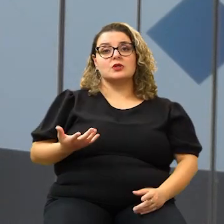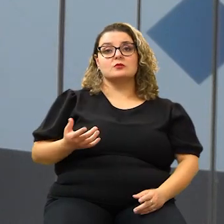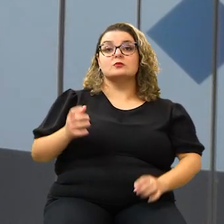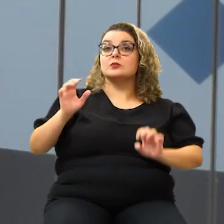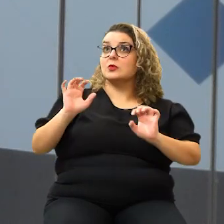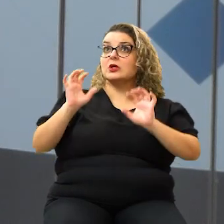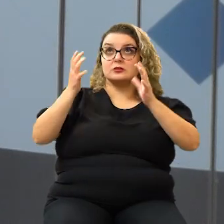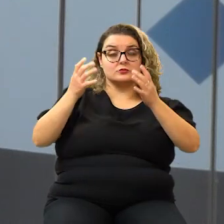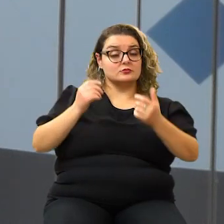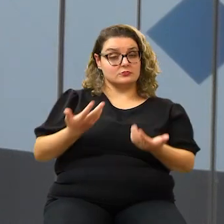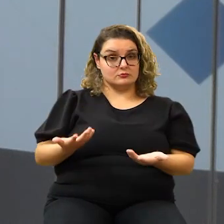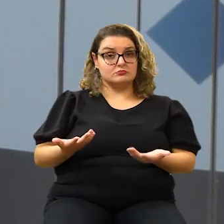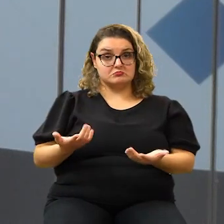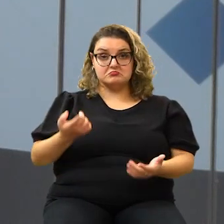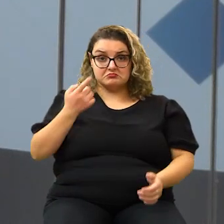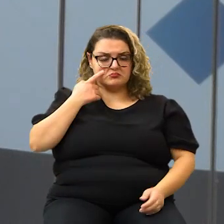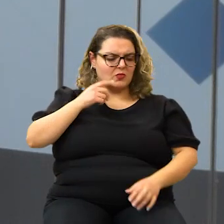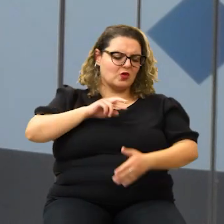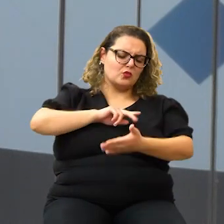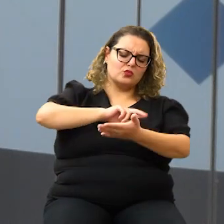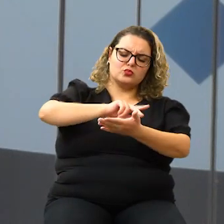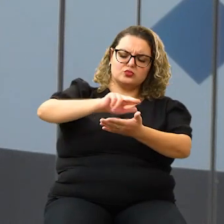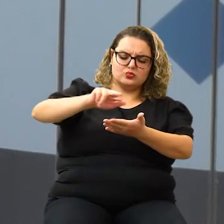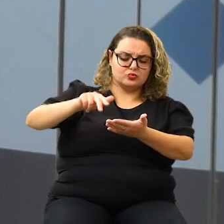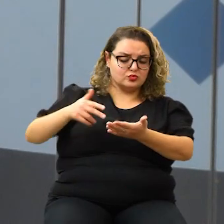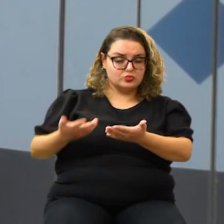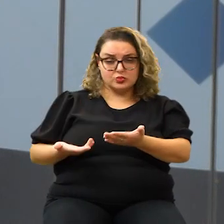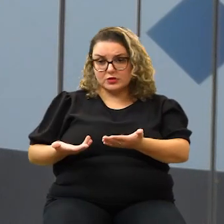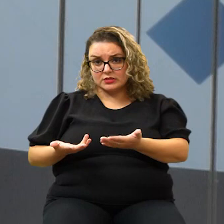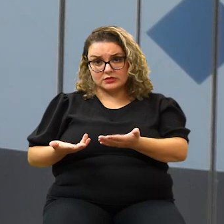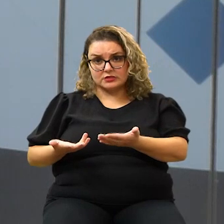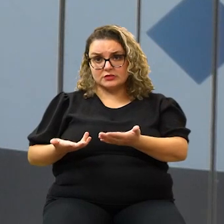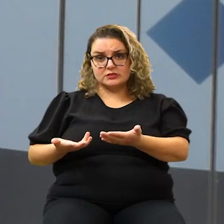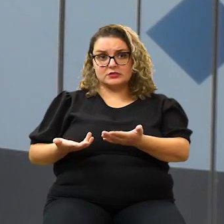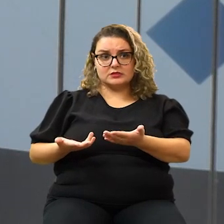climáticas. Então a gente vê uma infinidade de